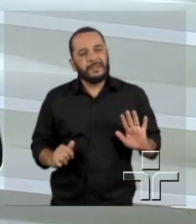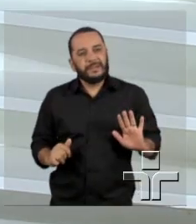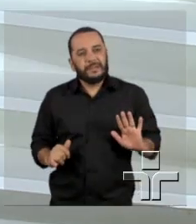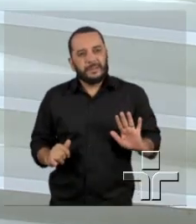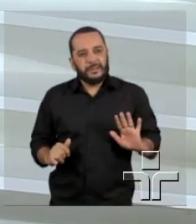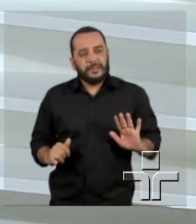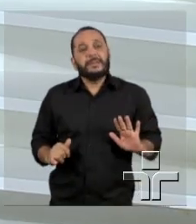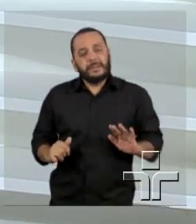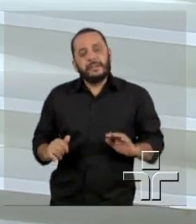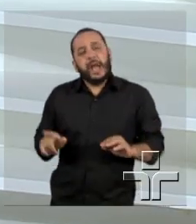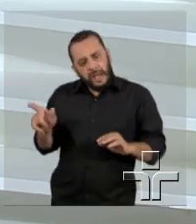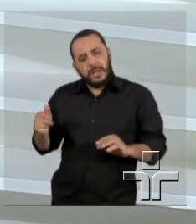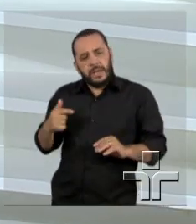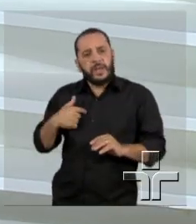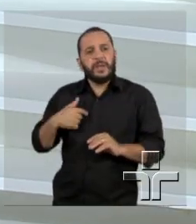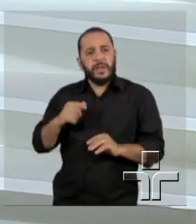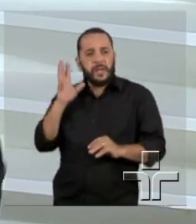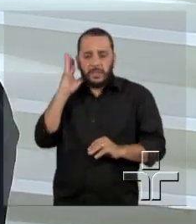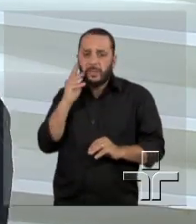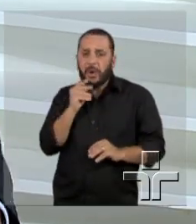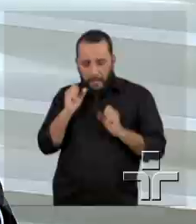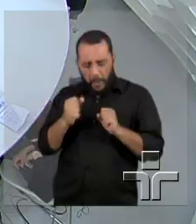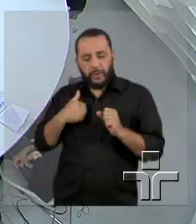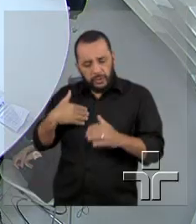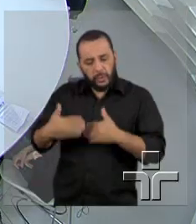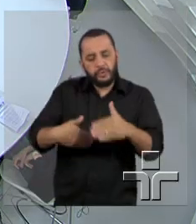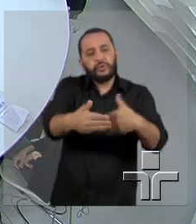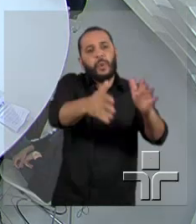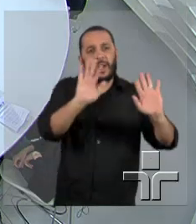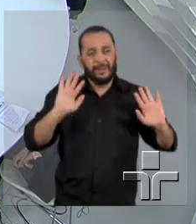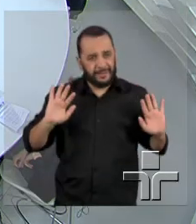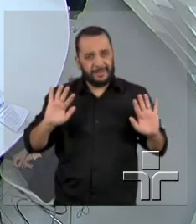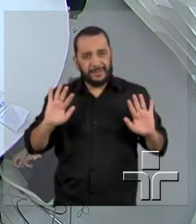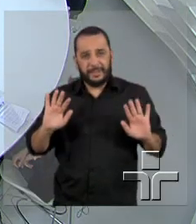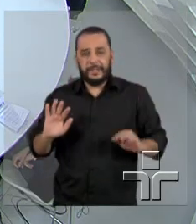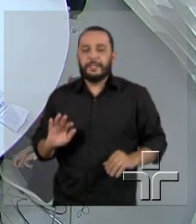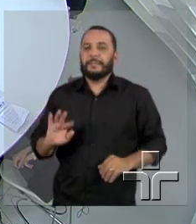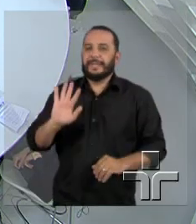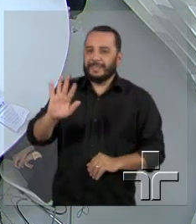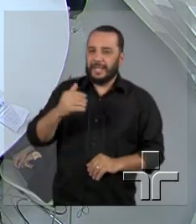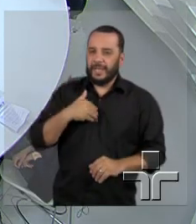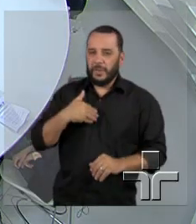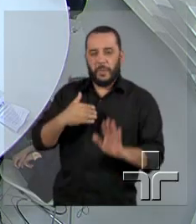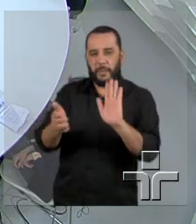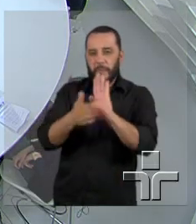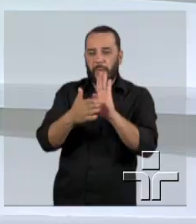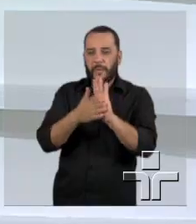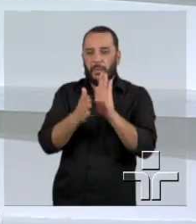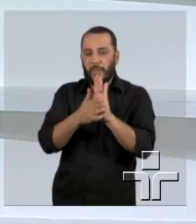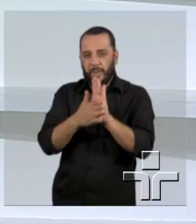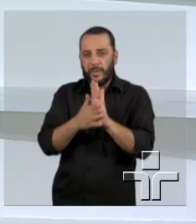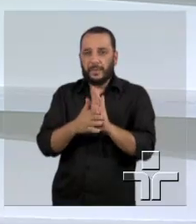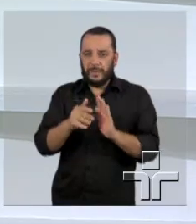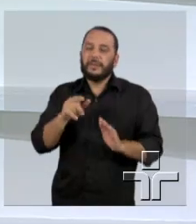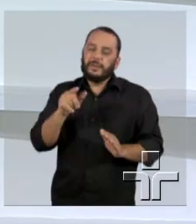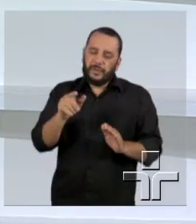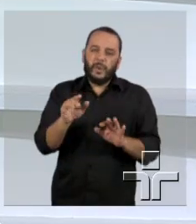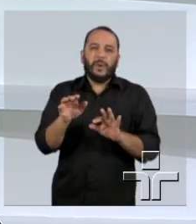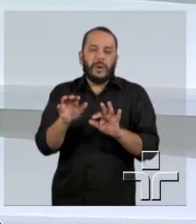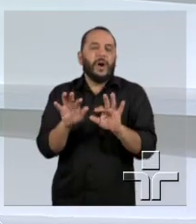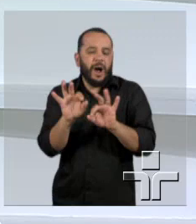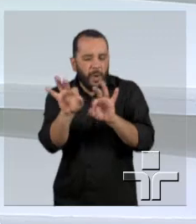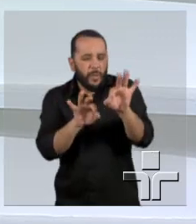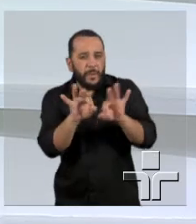podia prosseguir. Eu queria, ministro, propor uma correção. Vossa Excelência, em geral, tão perfeito